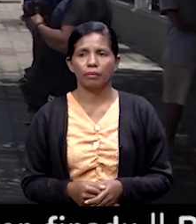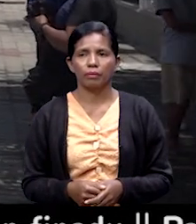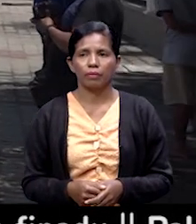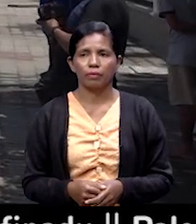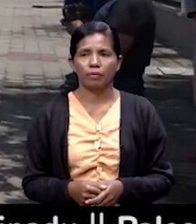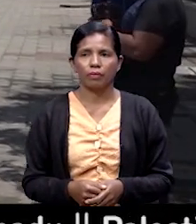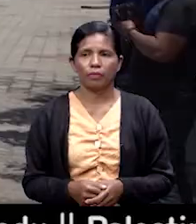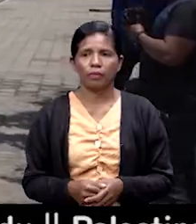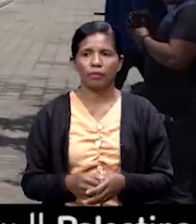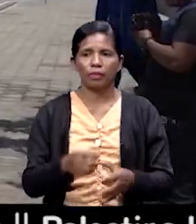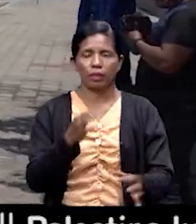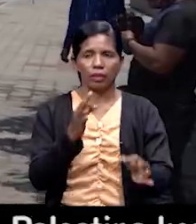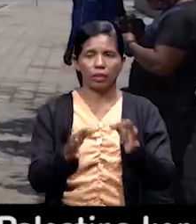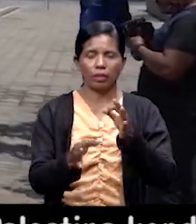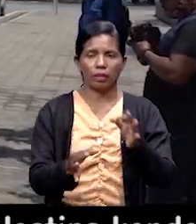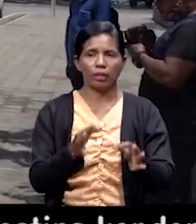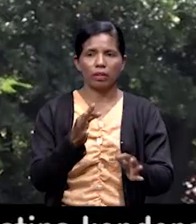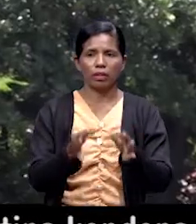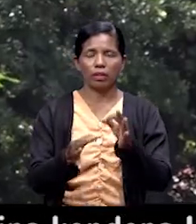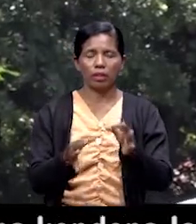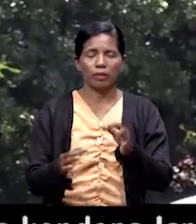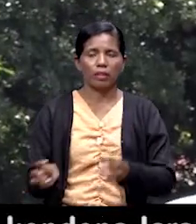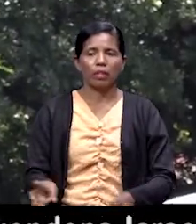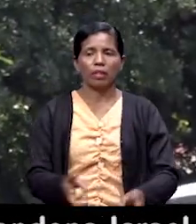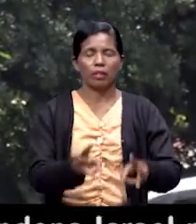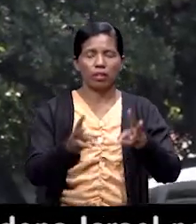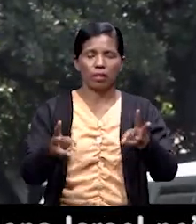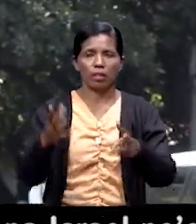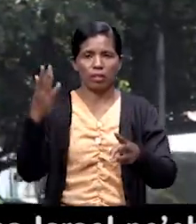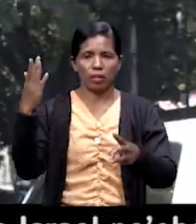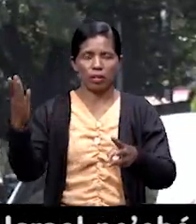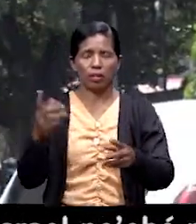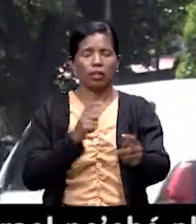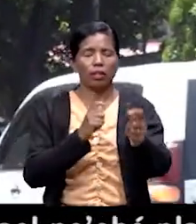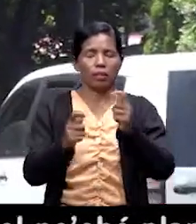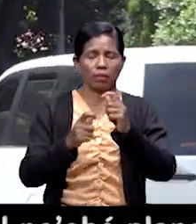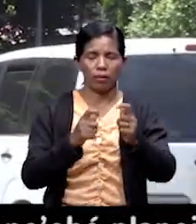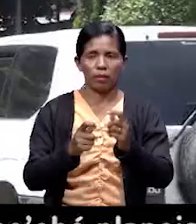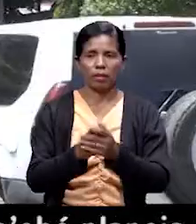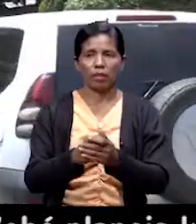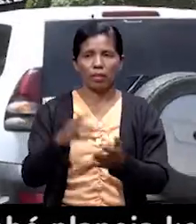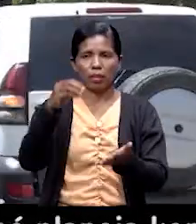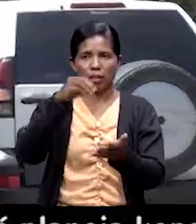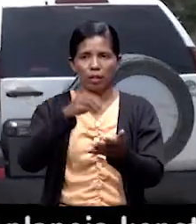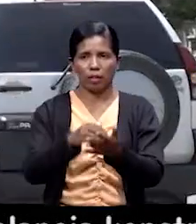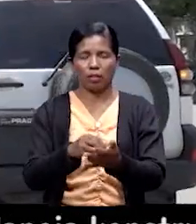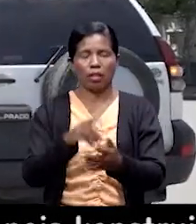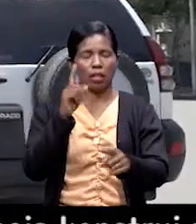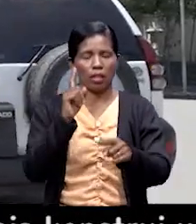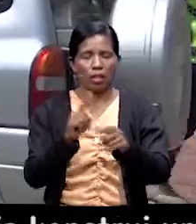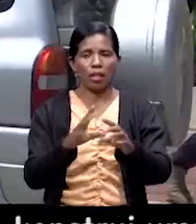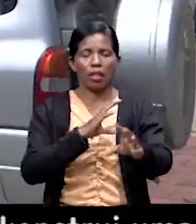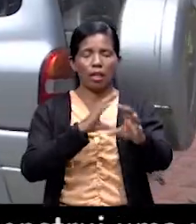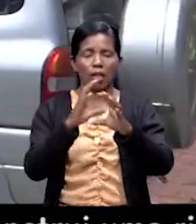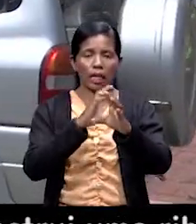Mas que estrada direção na Embaixada de Portugal, no Palácio Governo Nian, Direção Nacional de Transporte Terrestre, monta ona sinais a tu careta